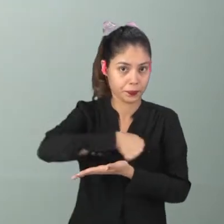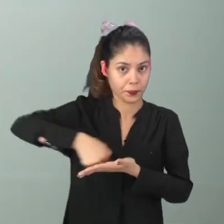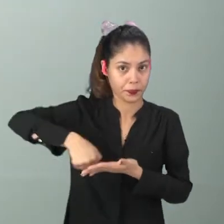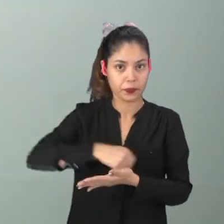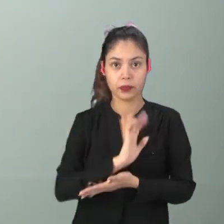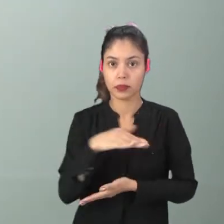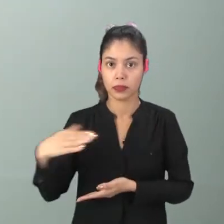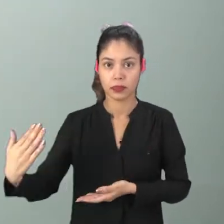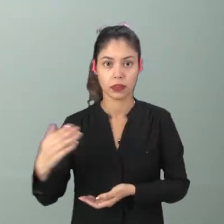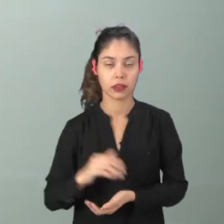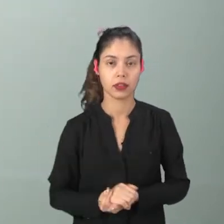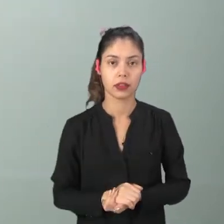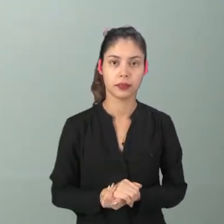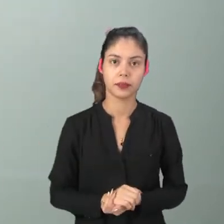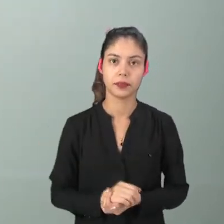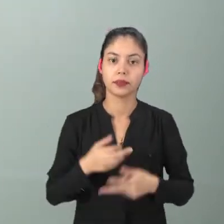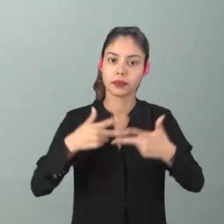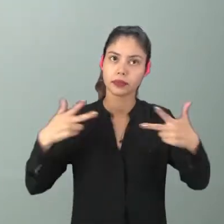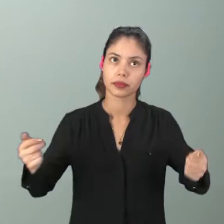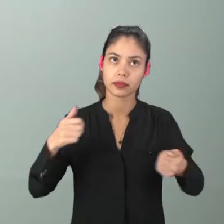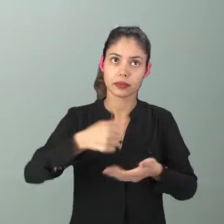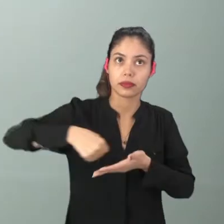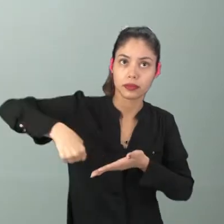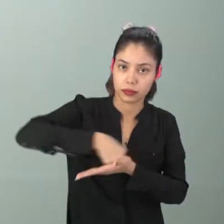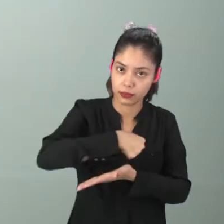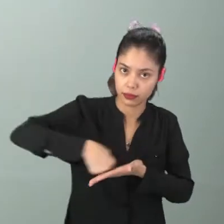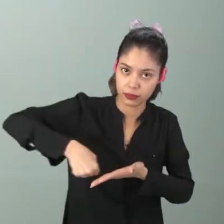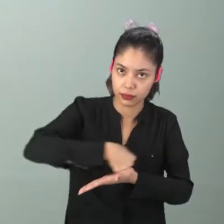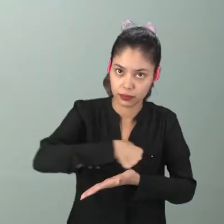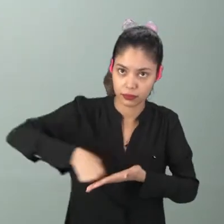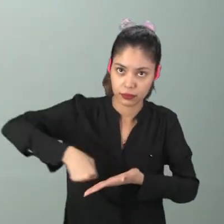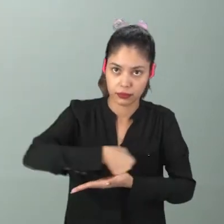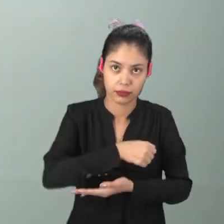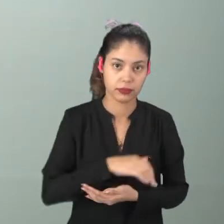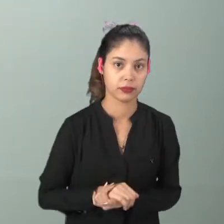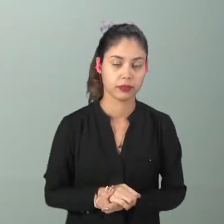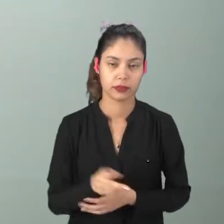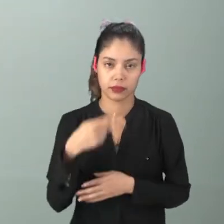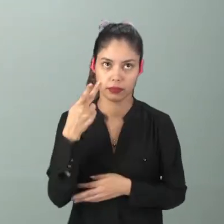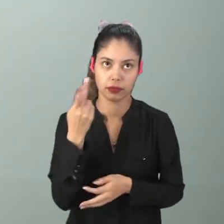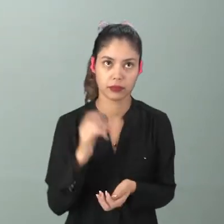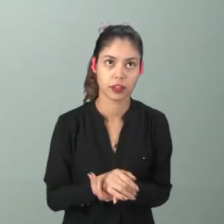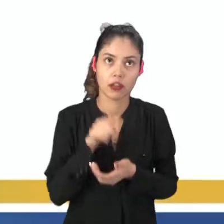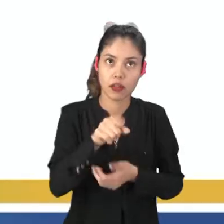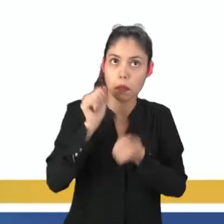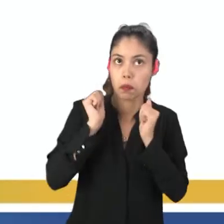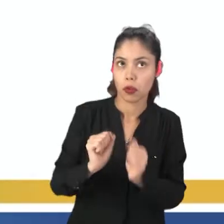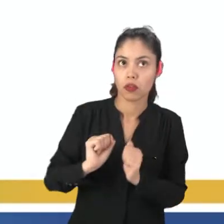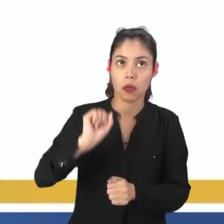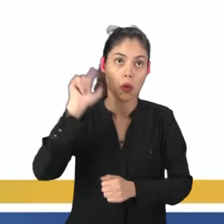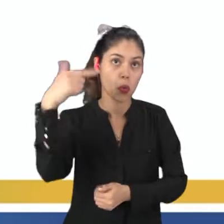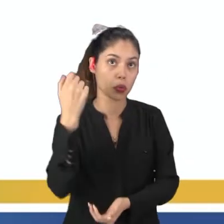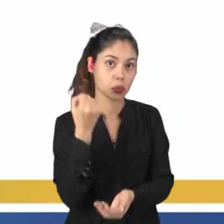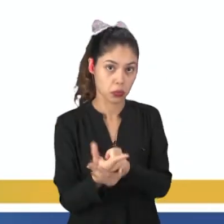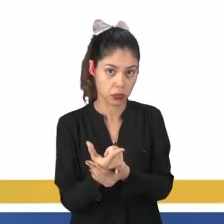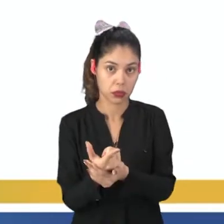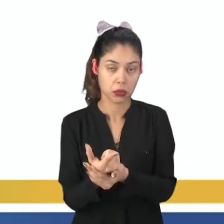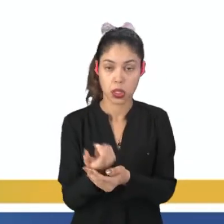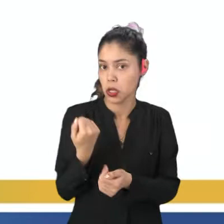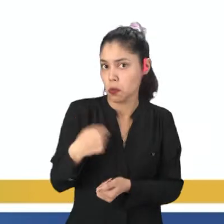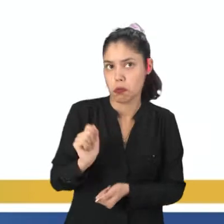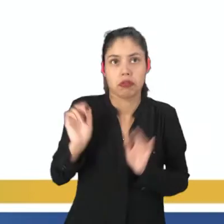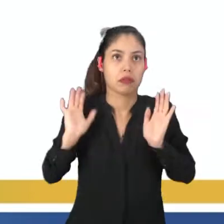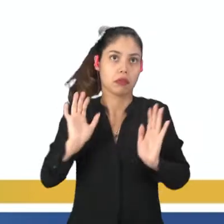Porque o nome desse objeto é ferro de passar, né? Aí ele diz assim, você pode comprar outro ferro que não seja o